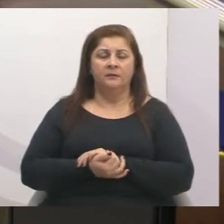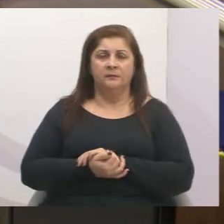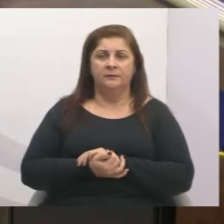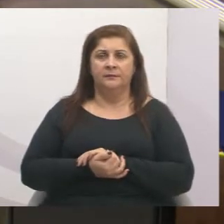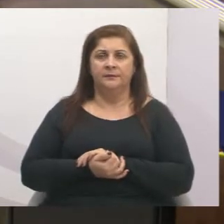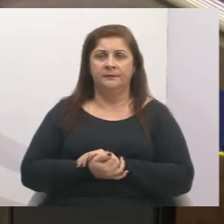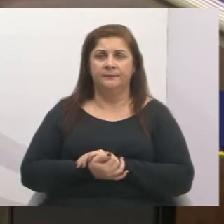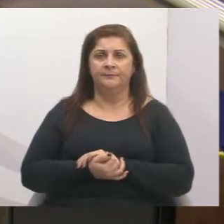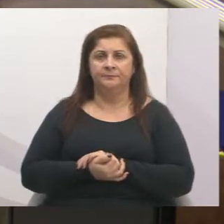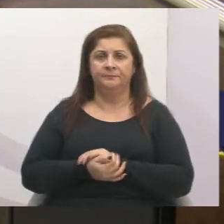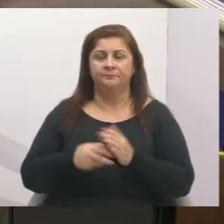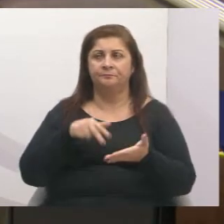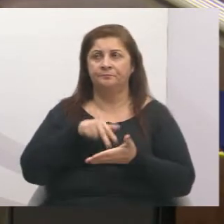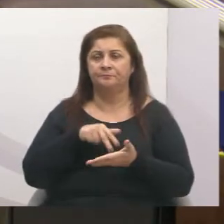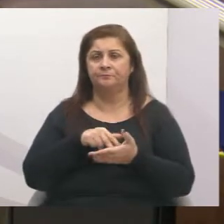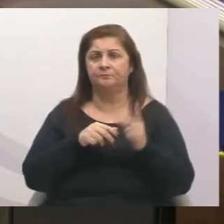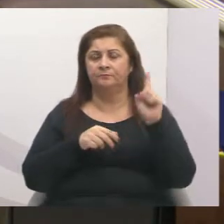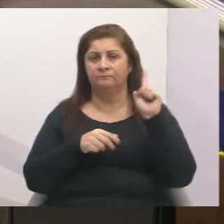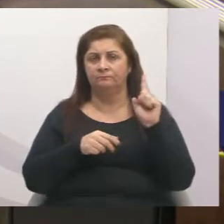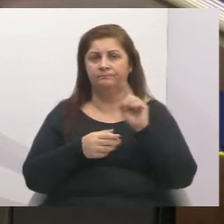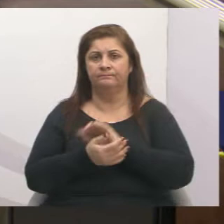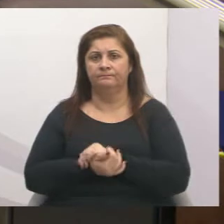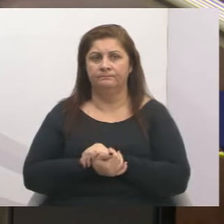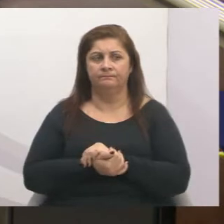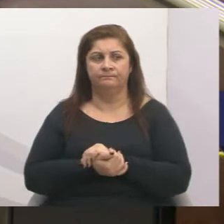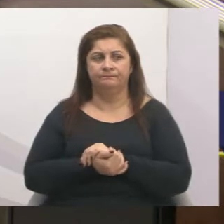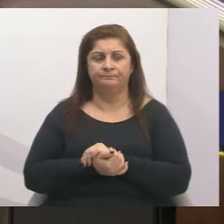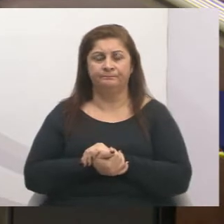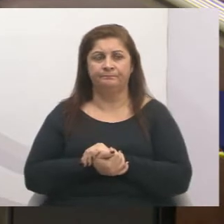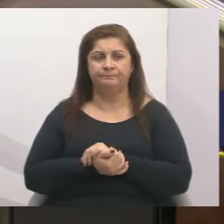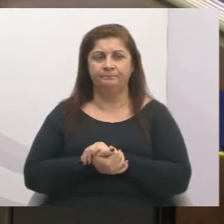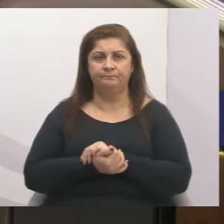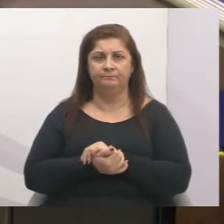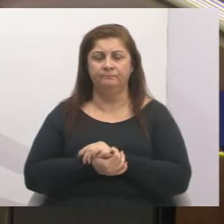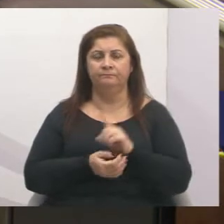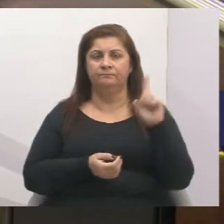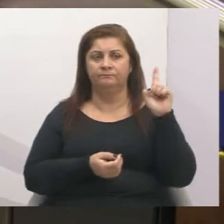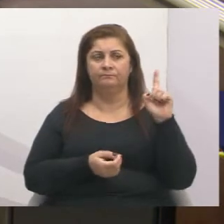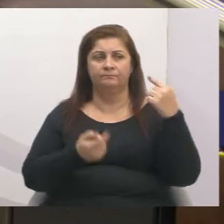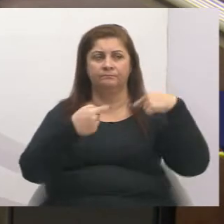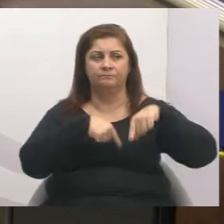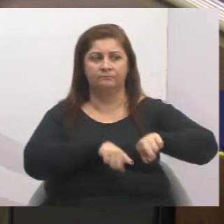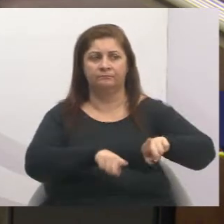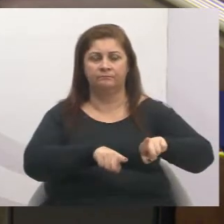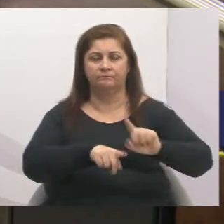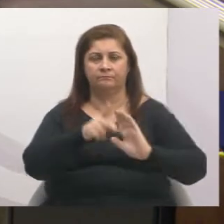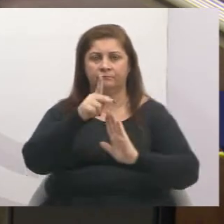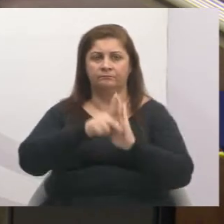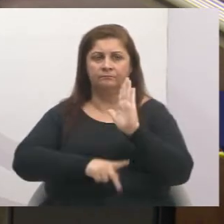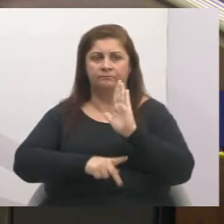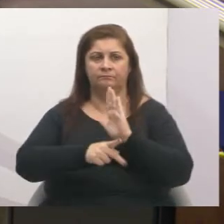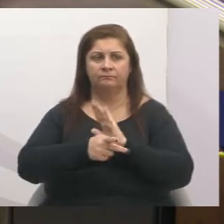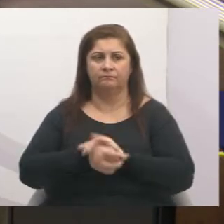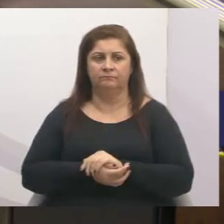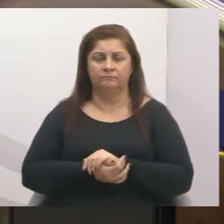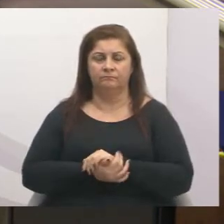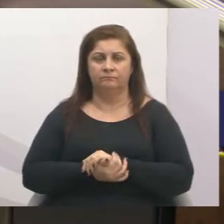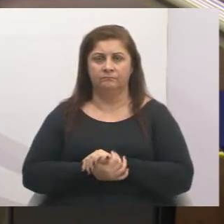aí a nossa posição registrada, né? Nós somos contra o projeto,